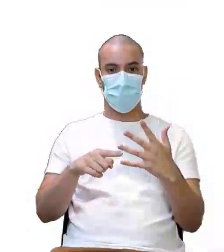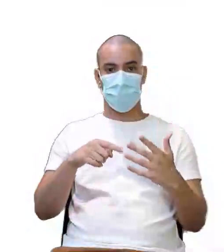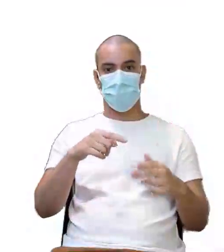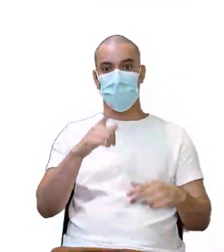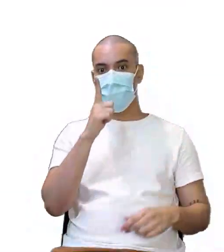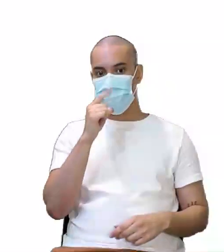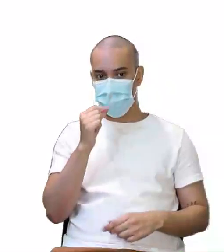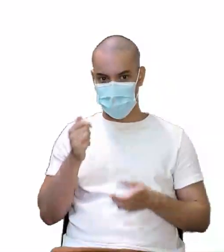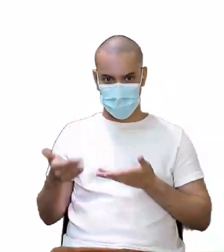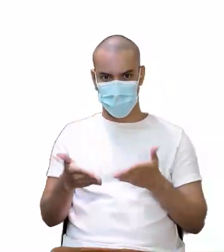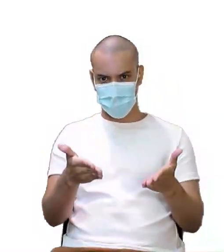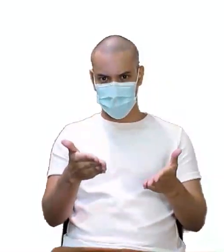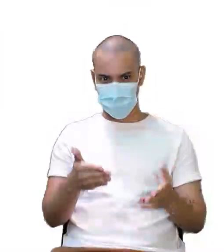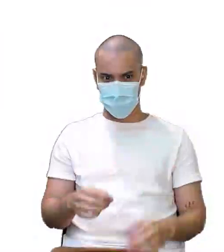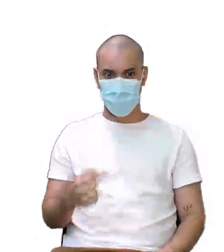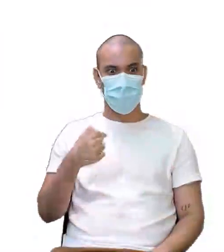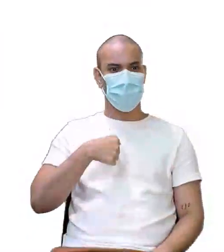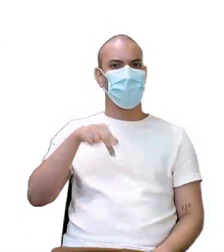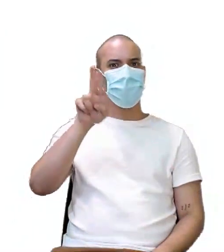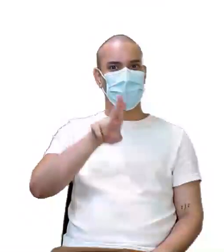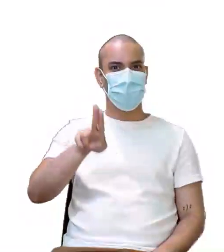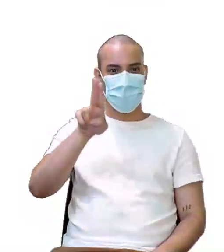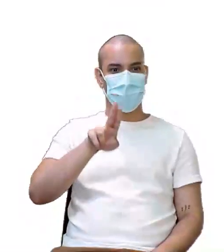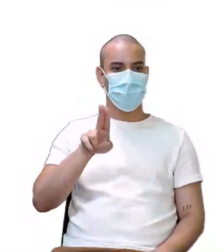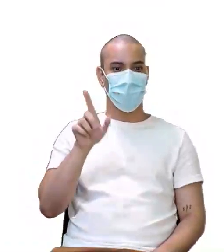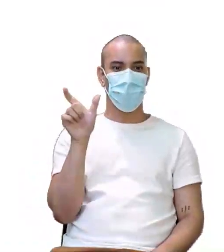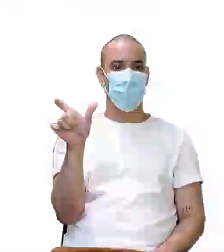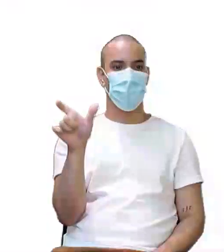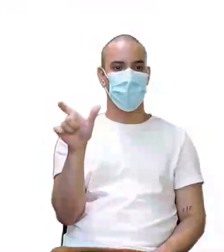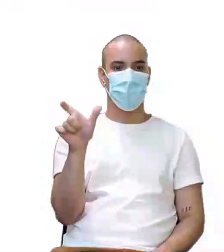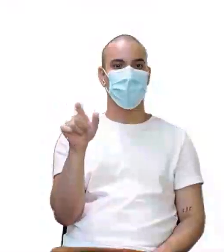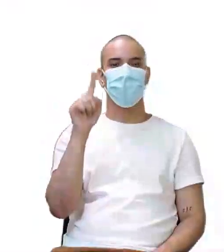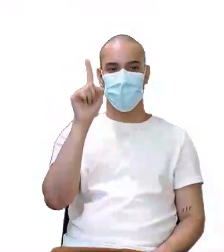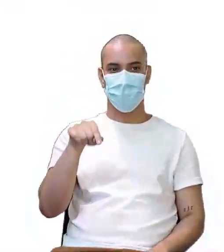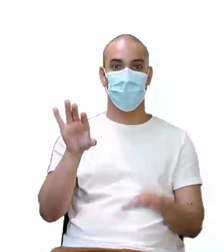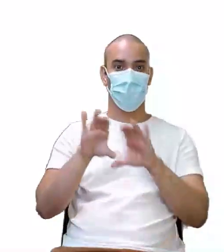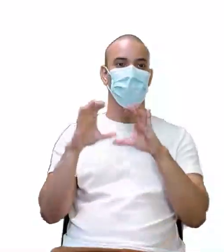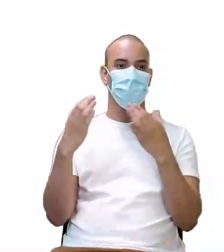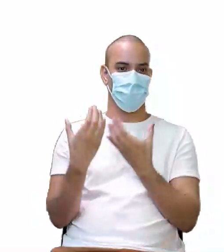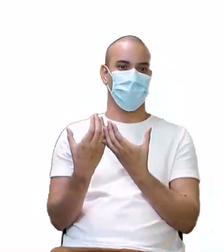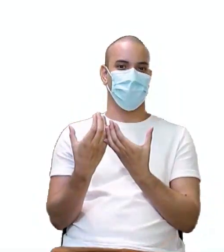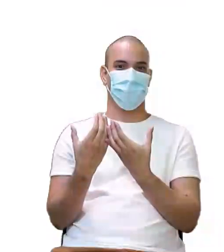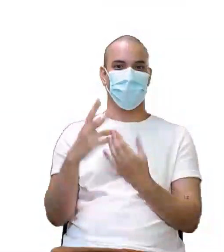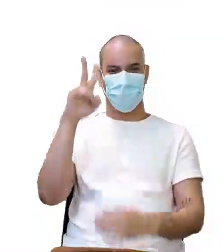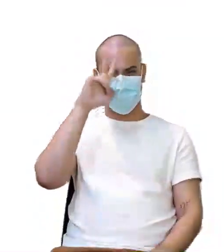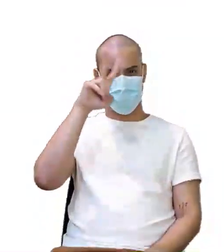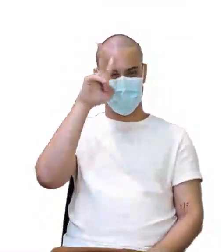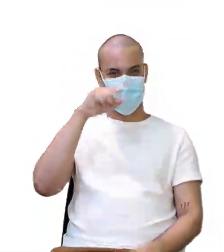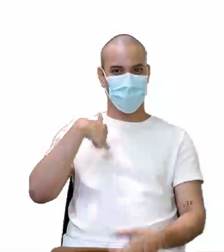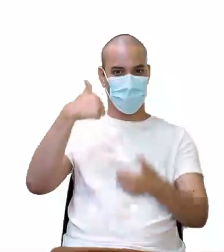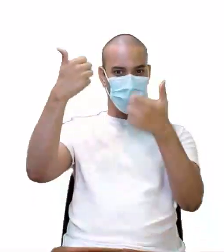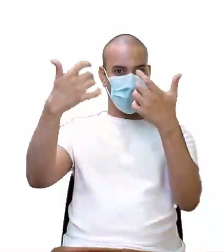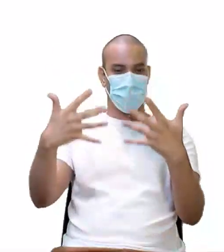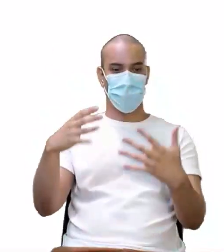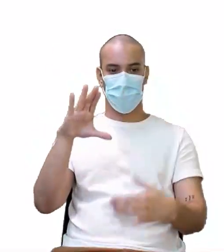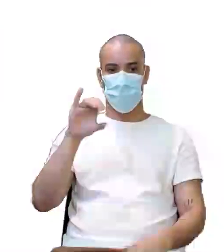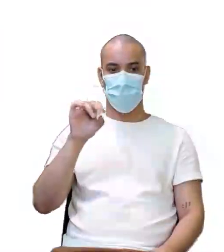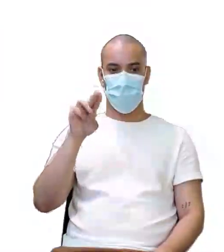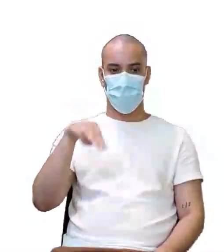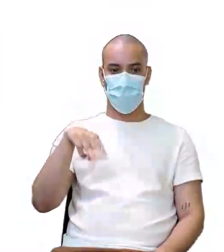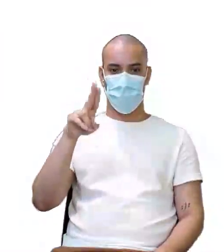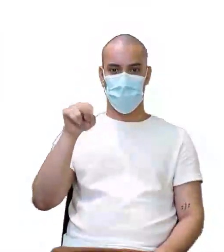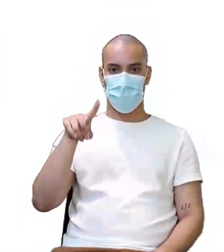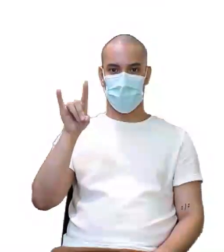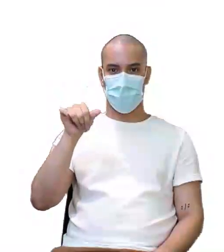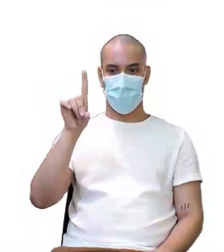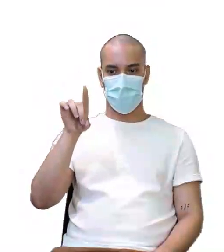recursos hídricos. Eu ainda usei até o termo correto, né? Que é, no caso, comunidades. Lembra da questão